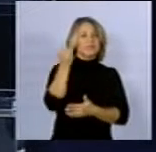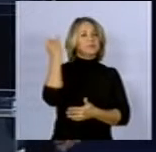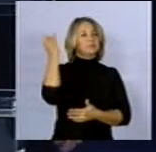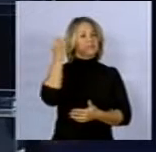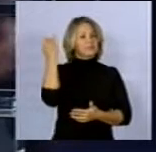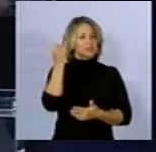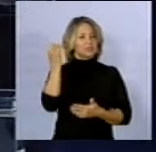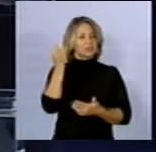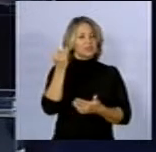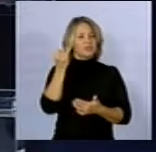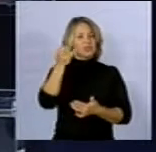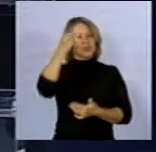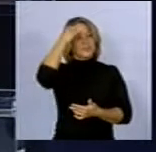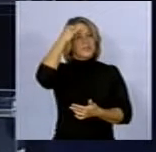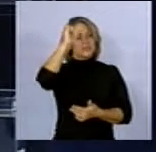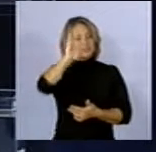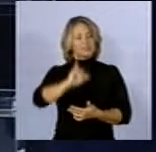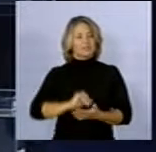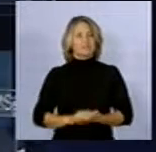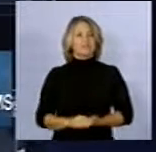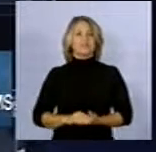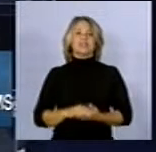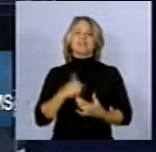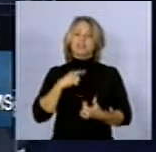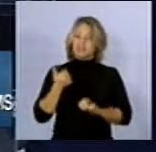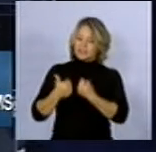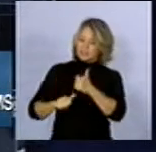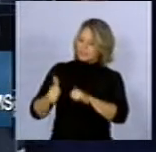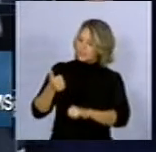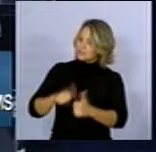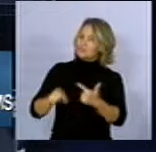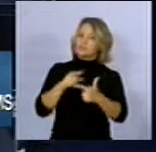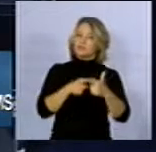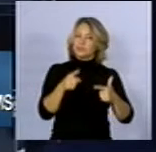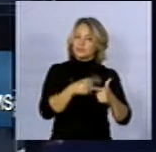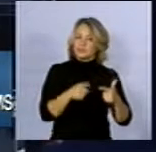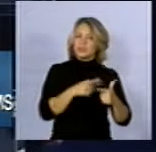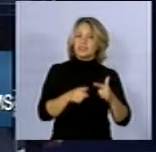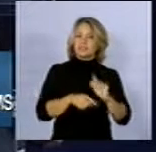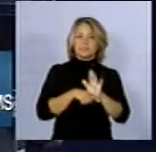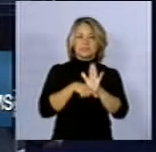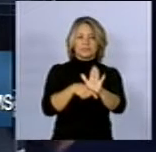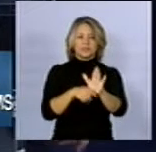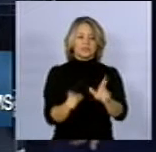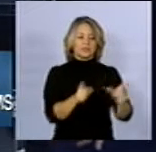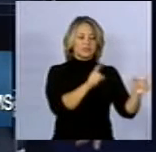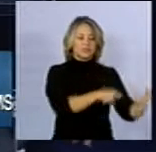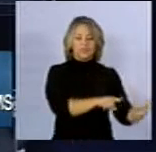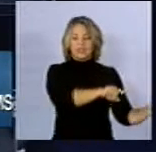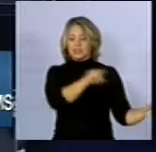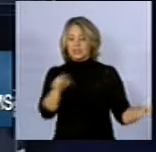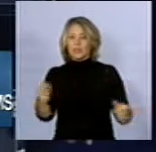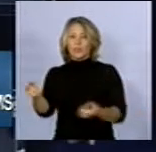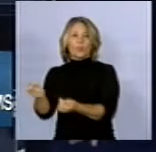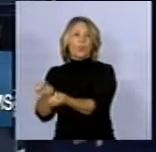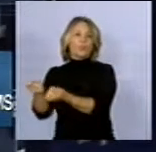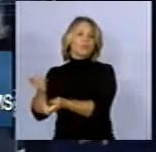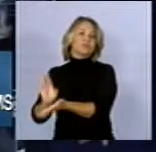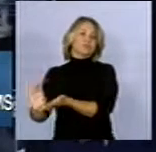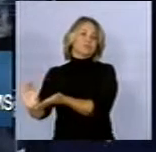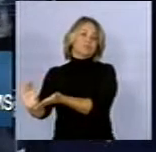princípio de precaução. Isso exige a avaliação dos riscos, dos benefícios de um lado e custos do outro lado.